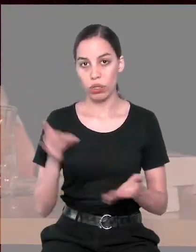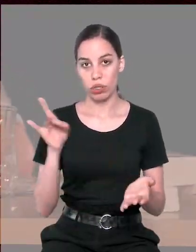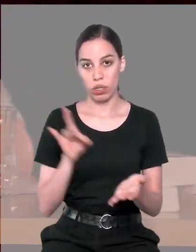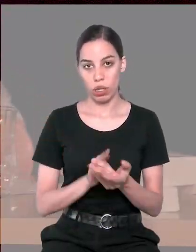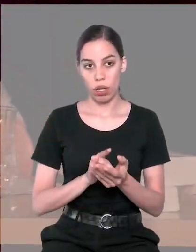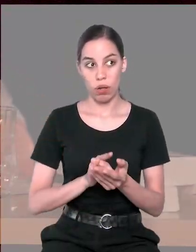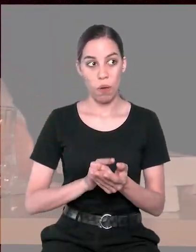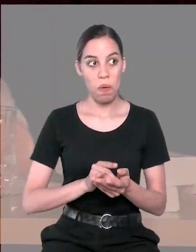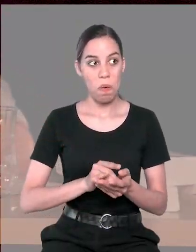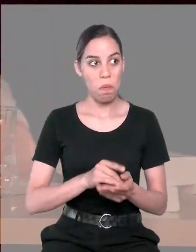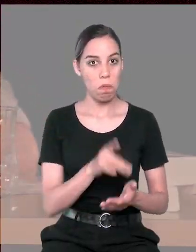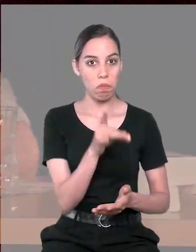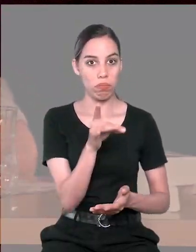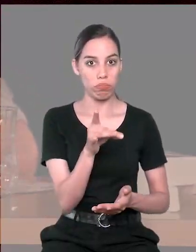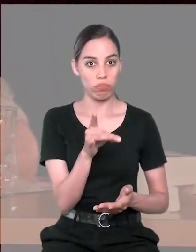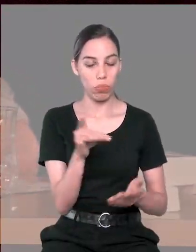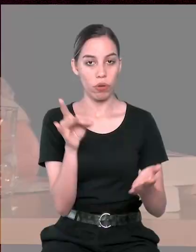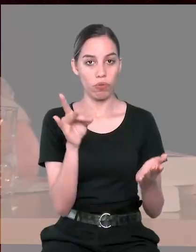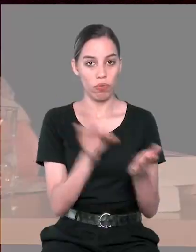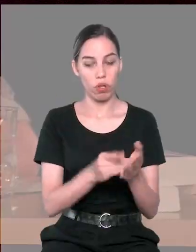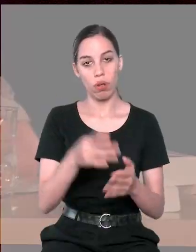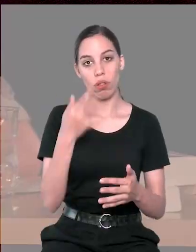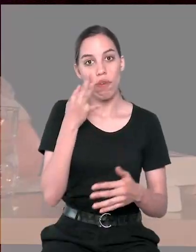poeta oficial da França e da Europa.